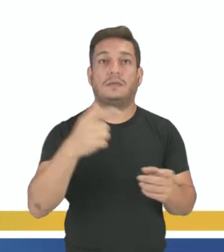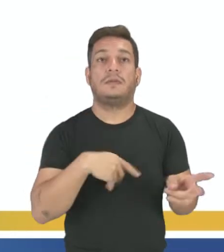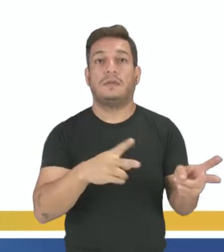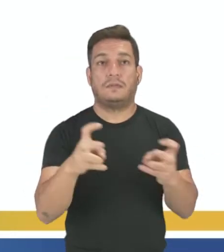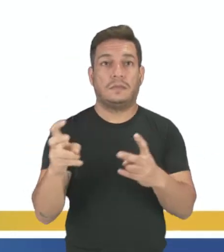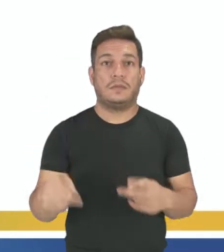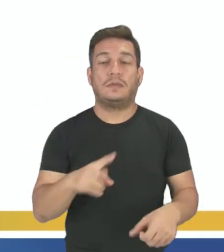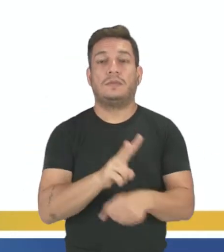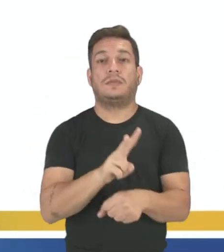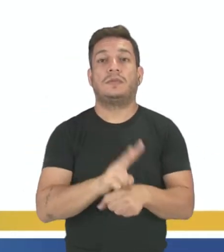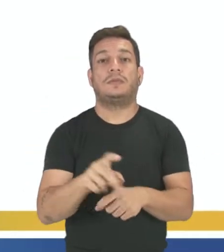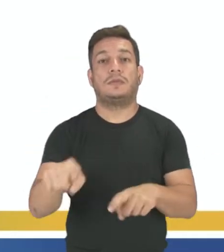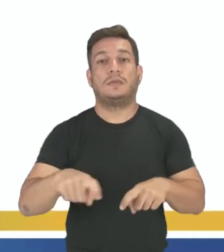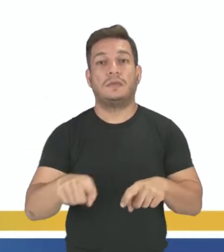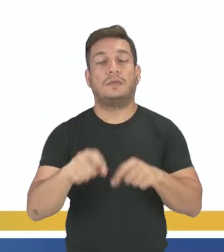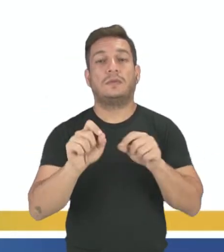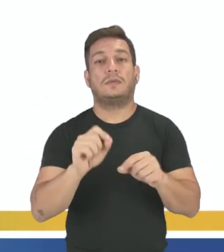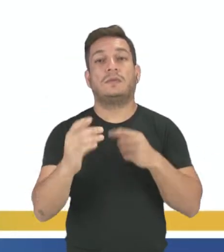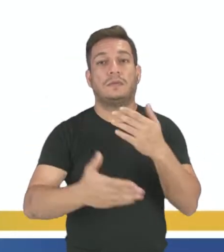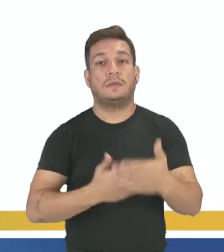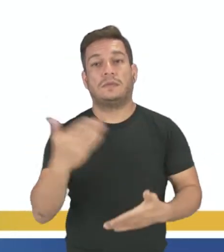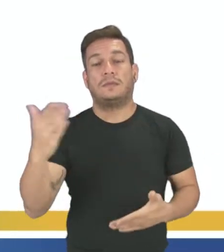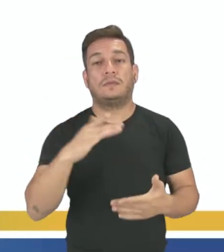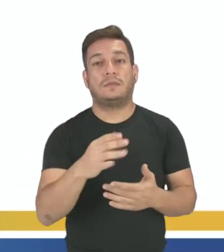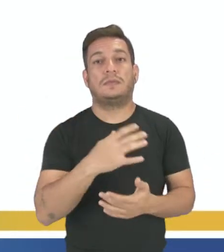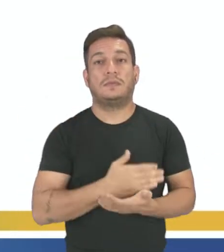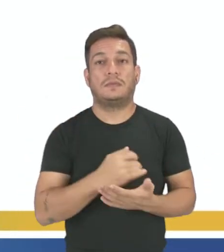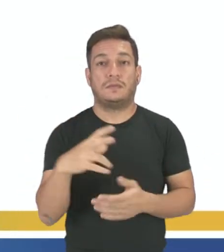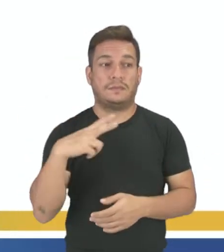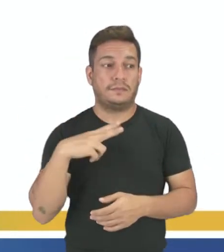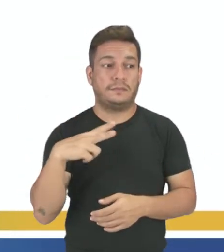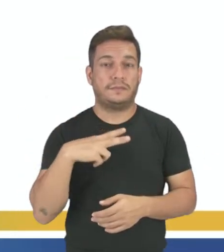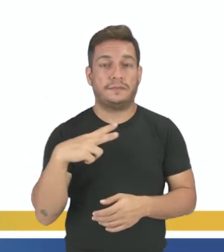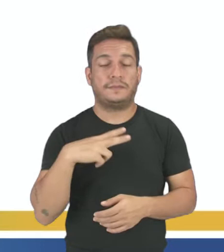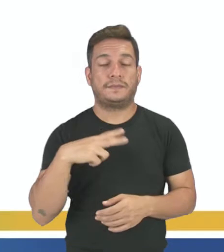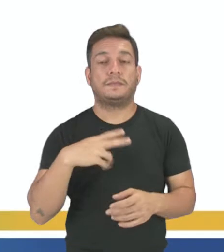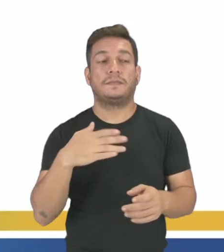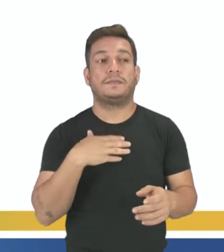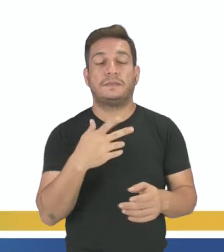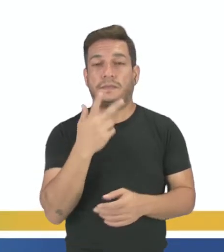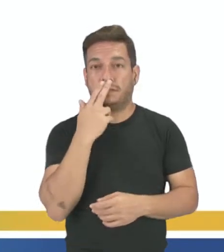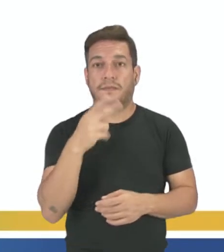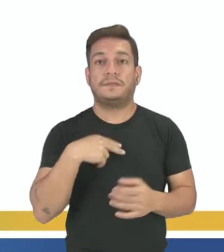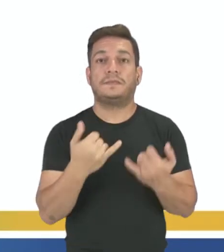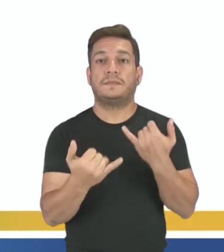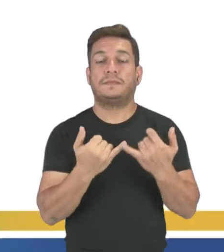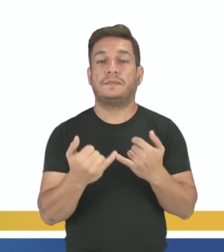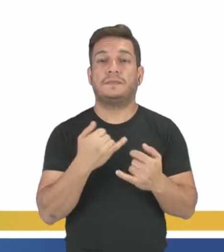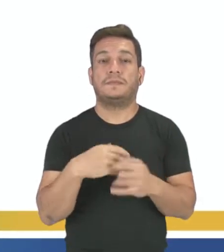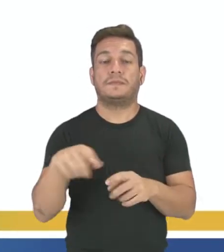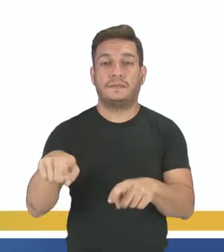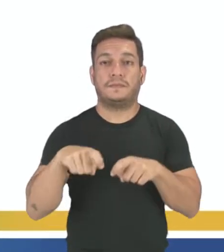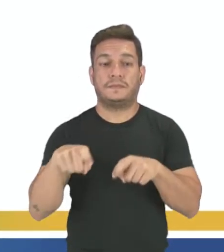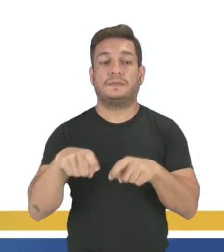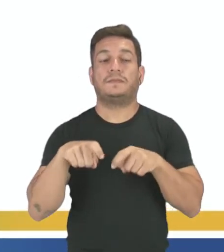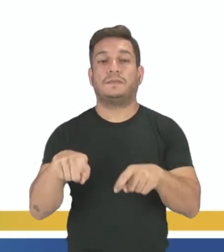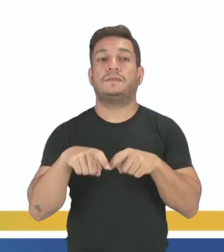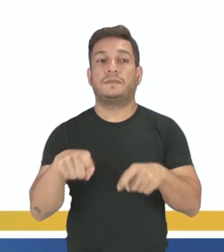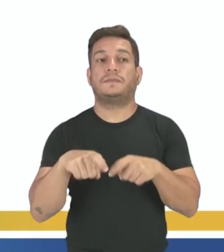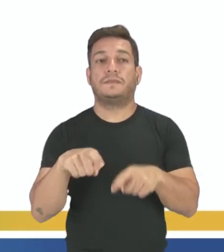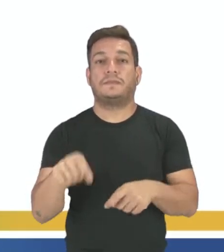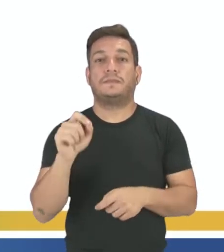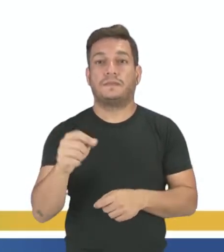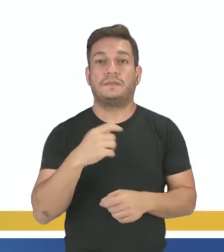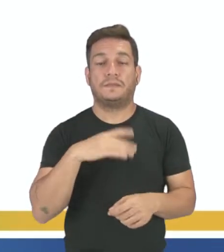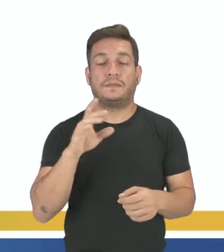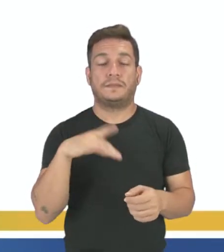exploração e proteção da colônia era transferido para a iniciativa privada. Semelhante processo de colonização já